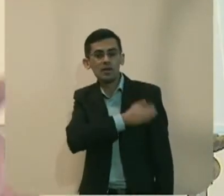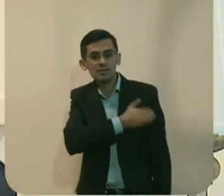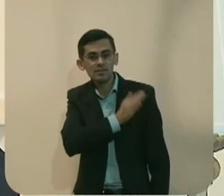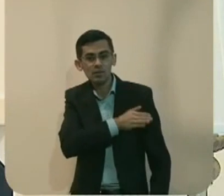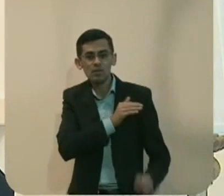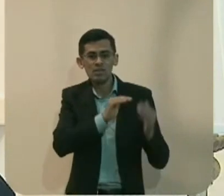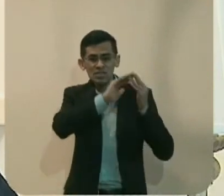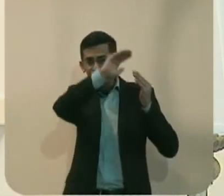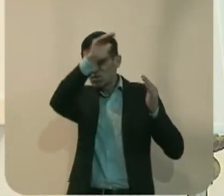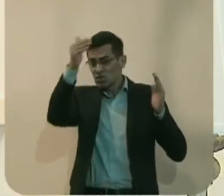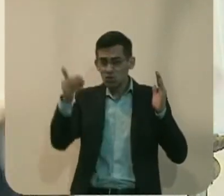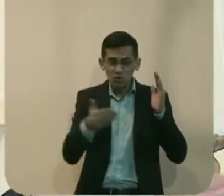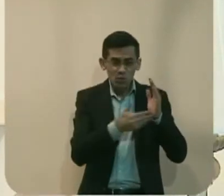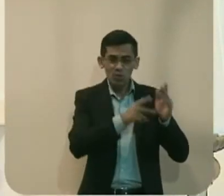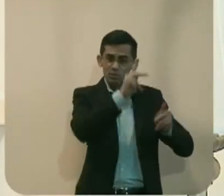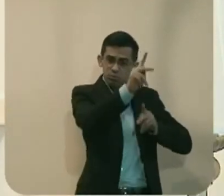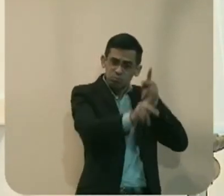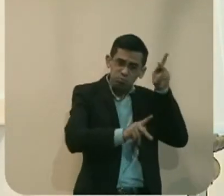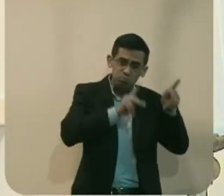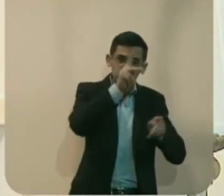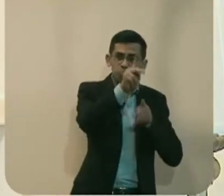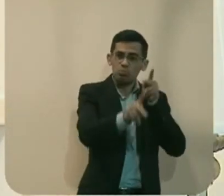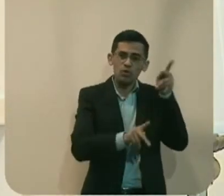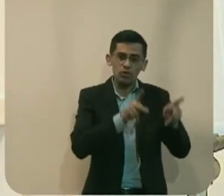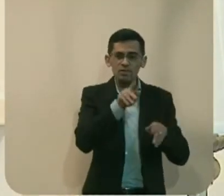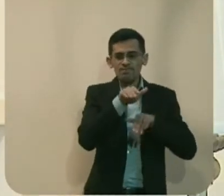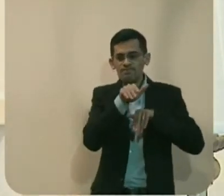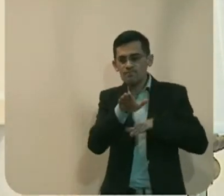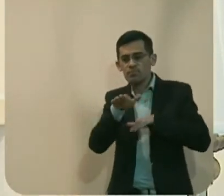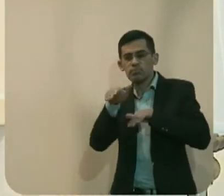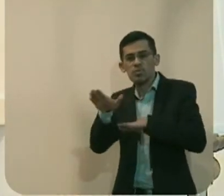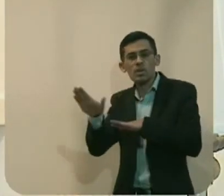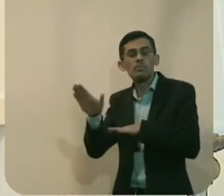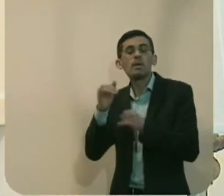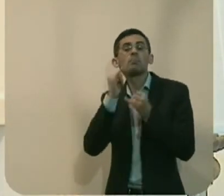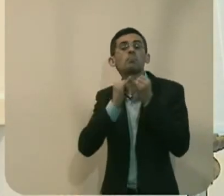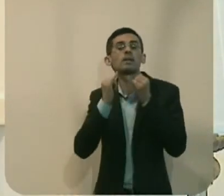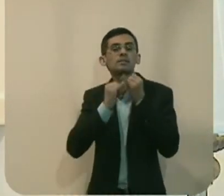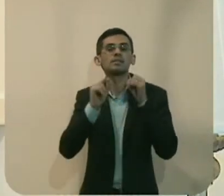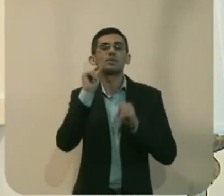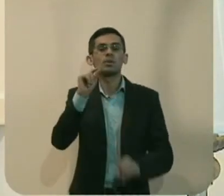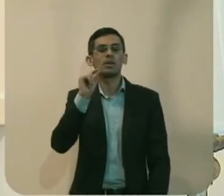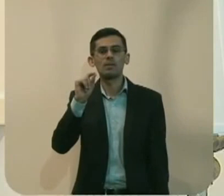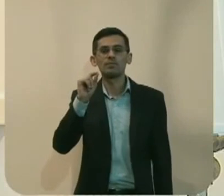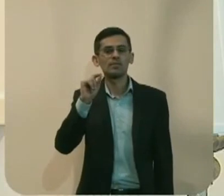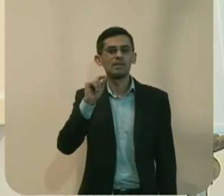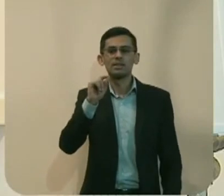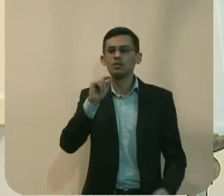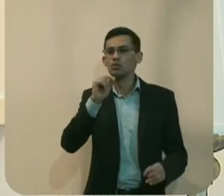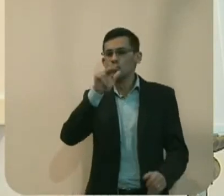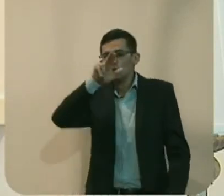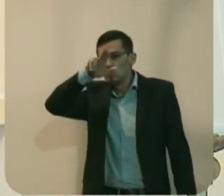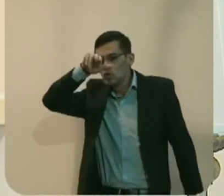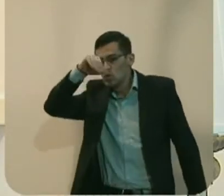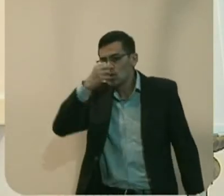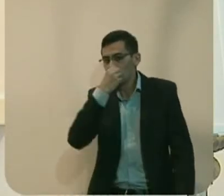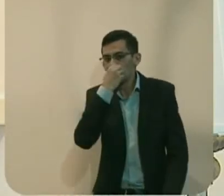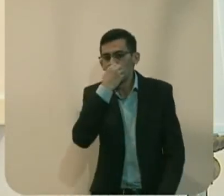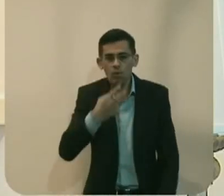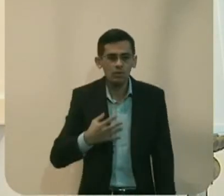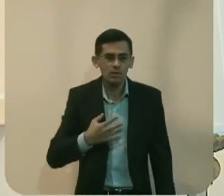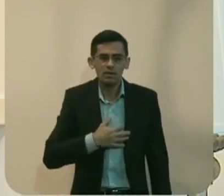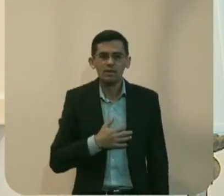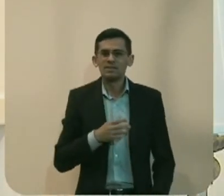peregrino de toda aquela população que estava ali marchando, parecia que não se contentava com